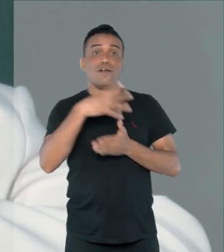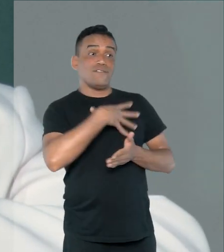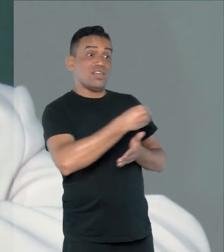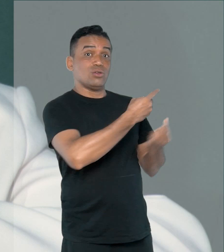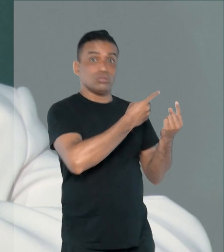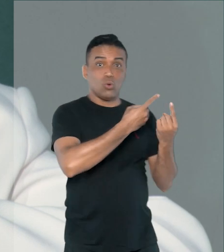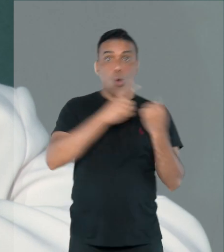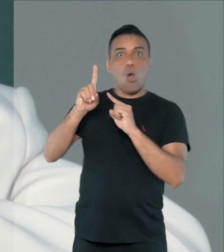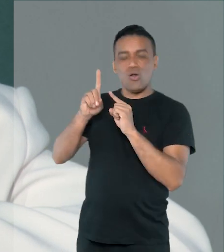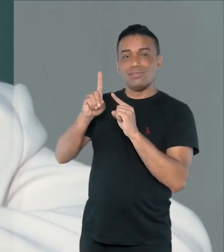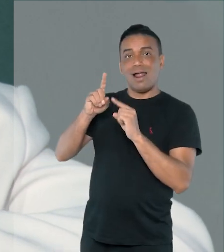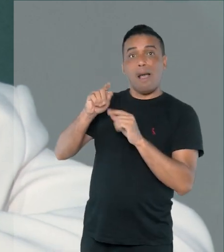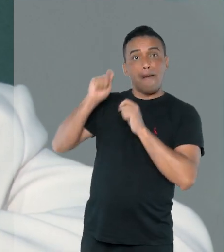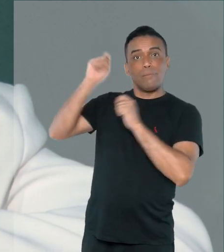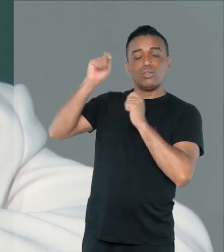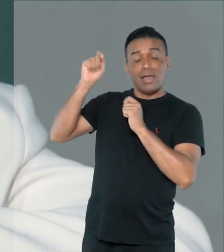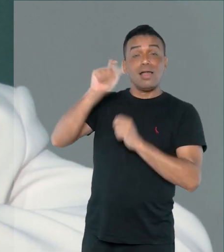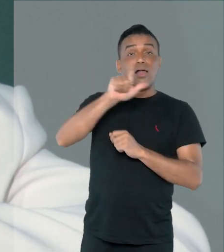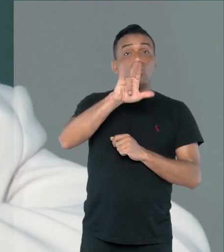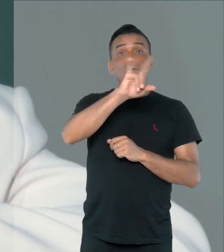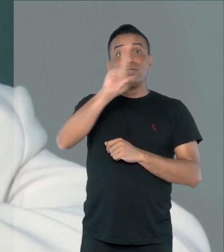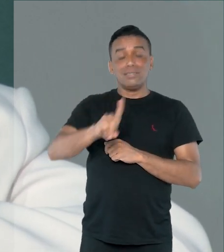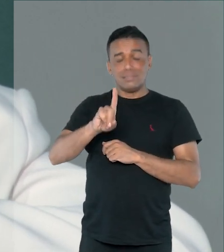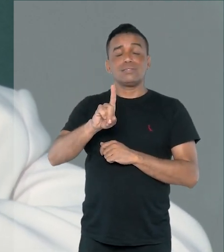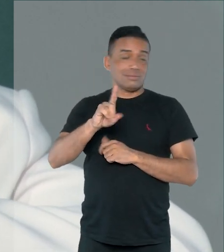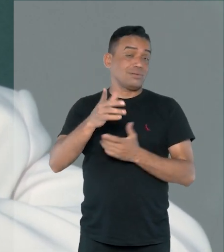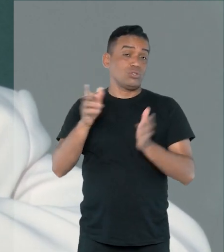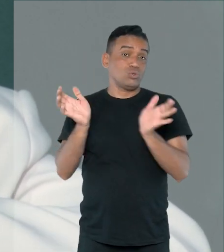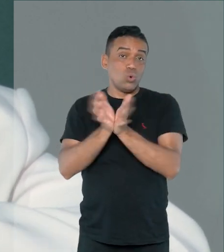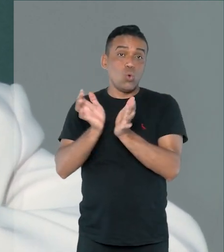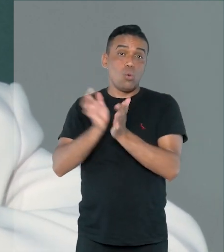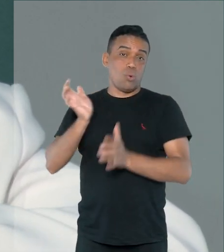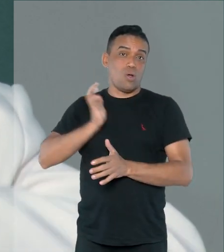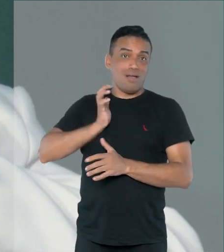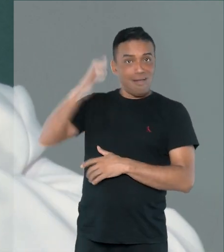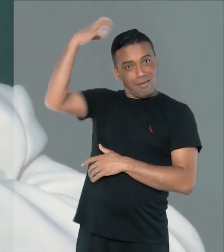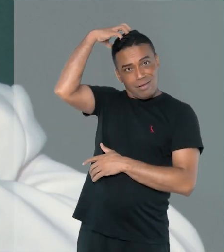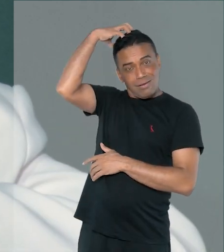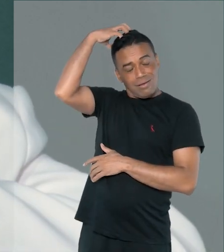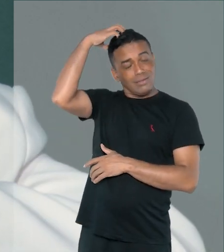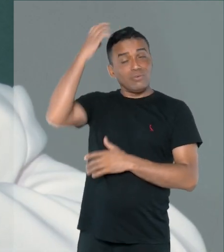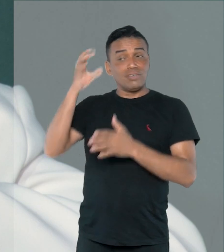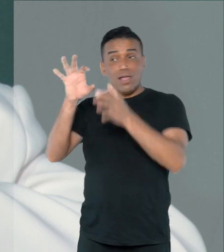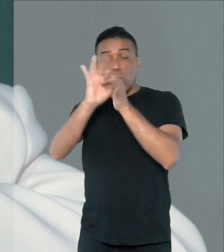monarquistas. Então, você vai costurando essas vozes, né, contra esse pano de fundo. Agora, você sabe o que mais me